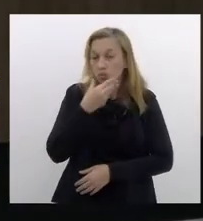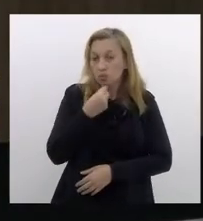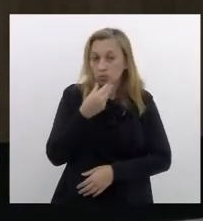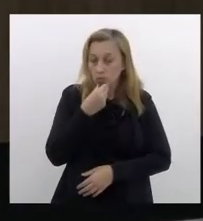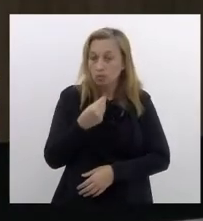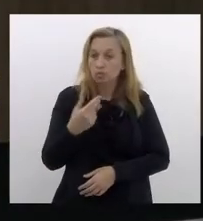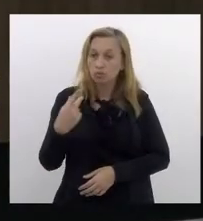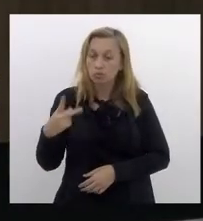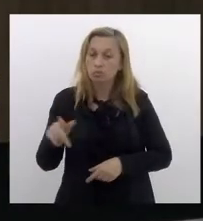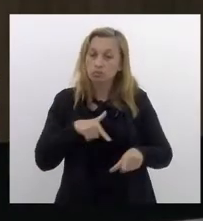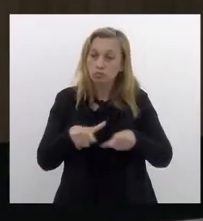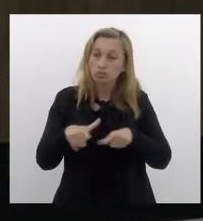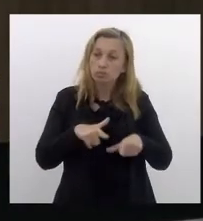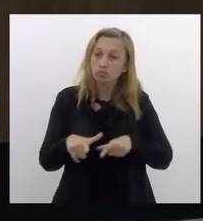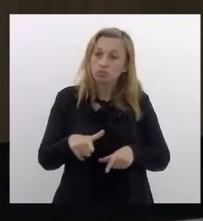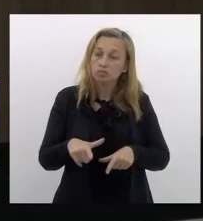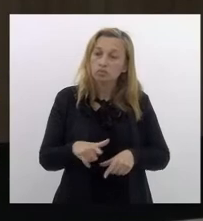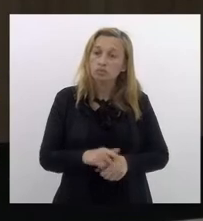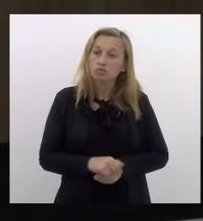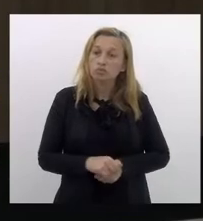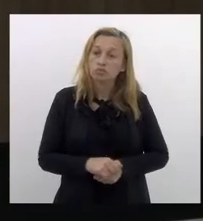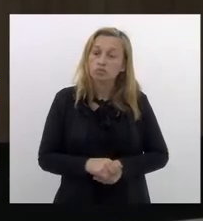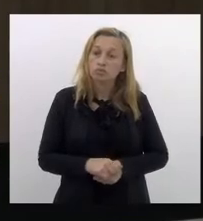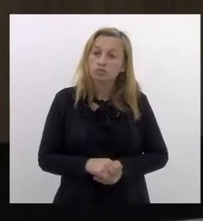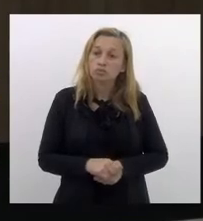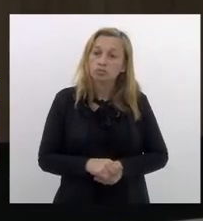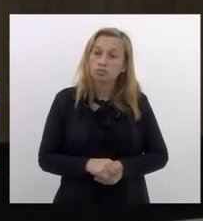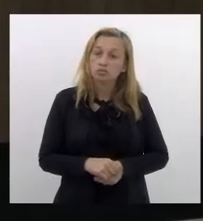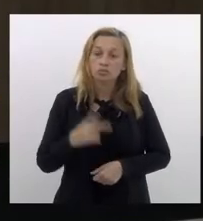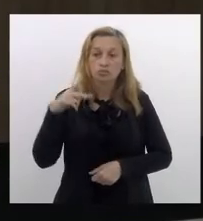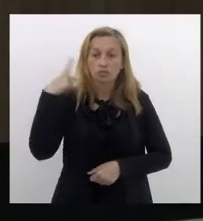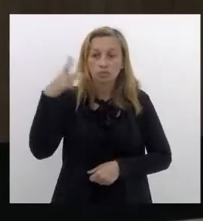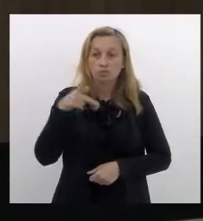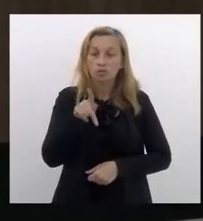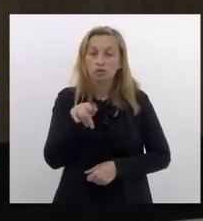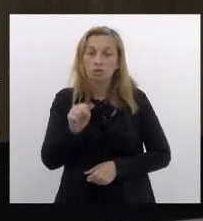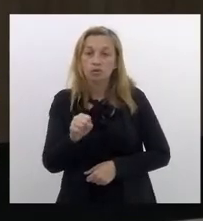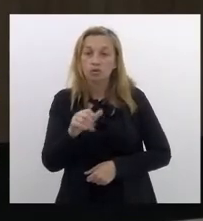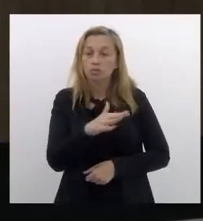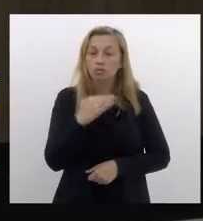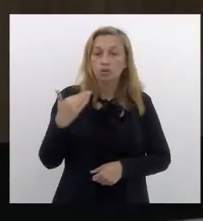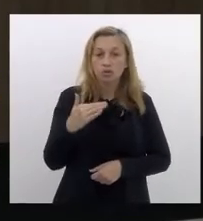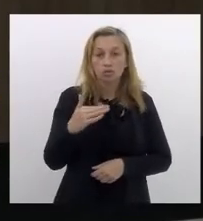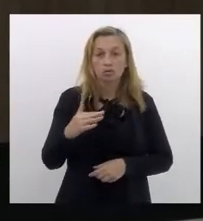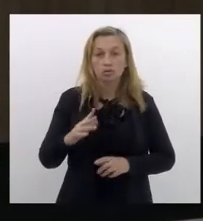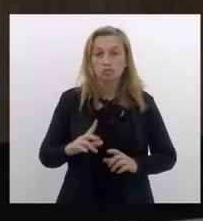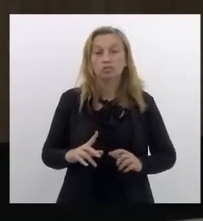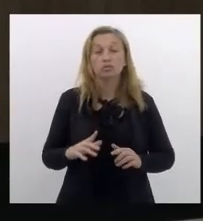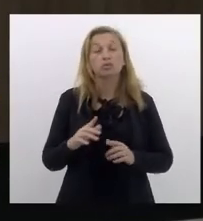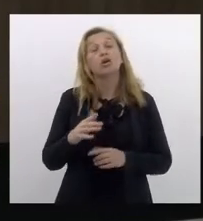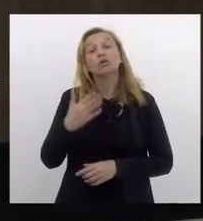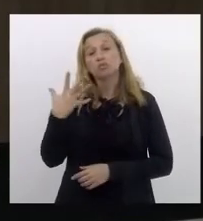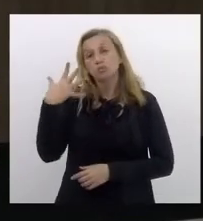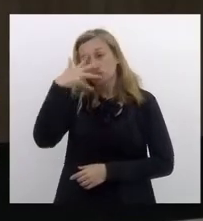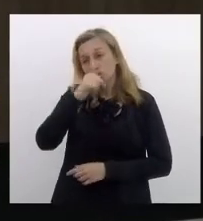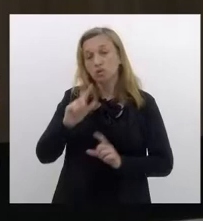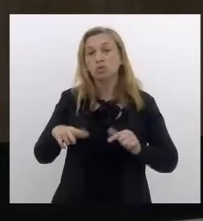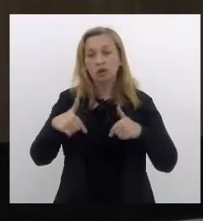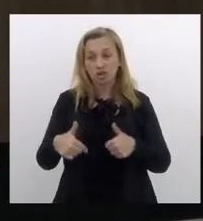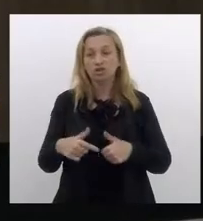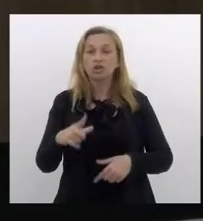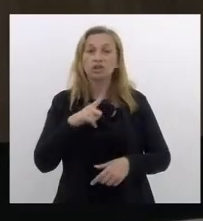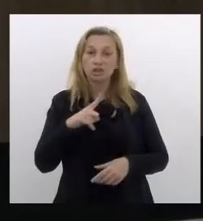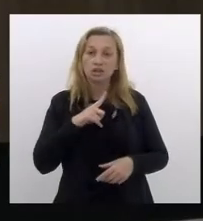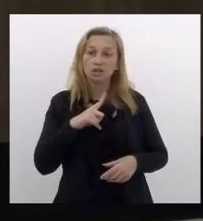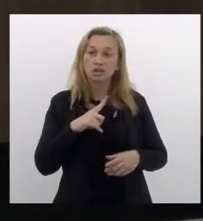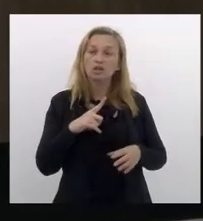mandato, decidiu expedir o seu mandato de vereador pós-mortem, um gesto bonito da Justiça Eleitoral. Ele teve o seu diploma de